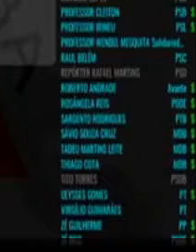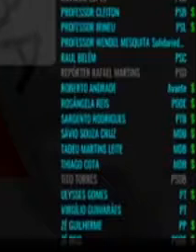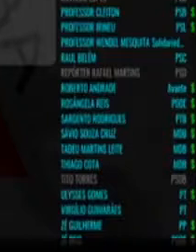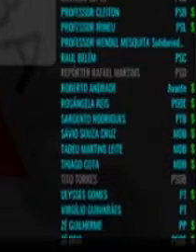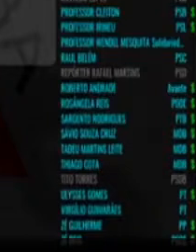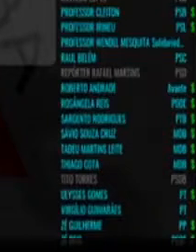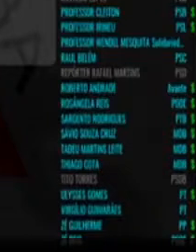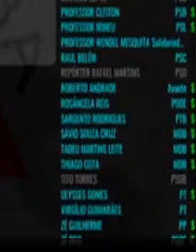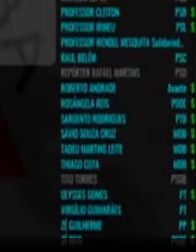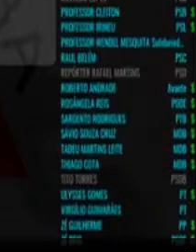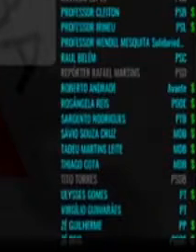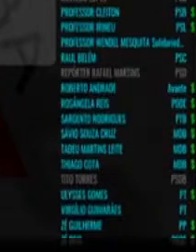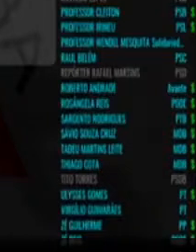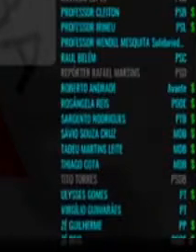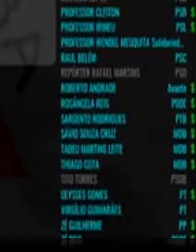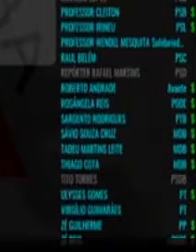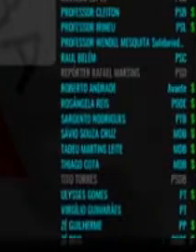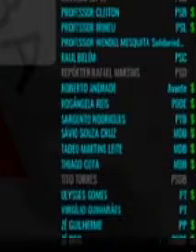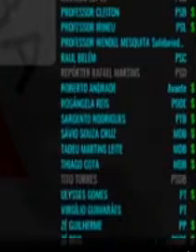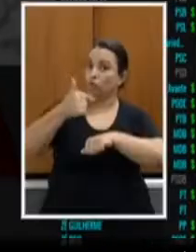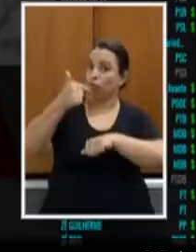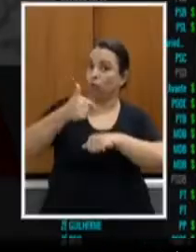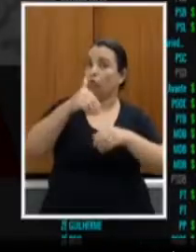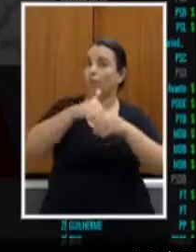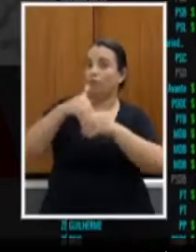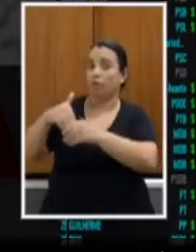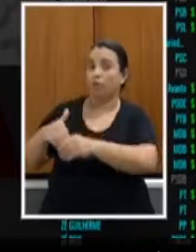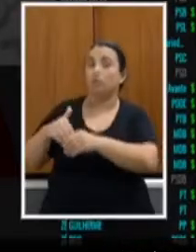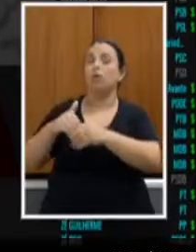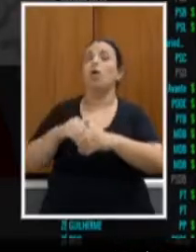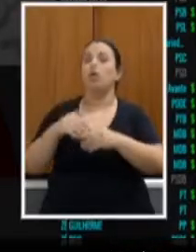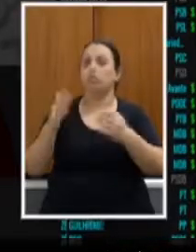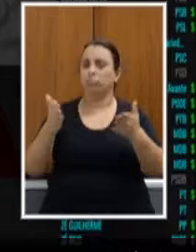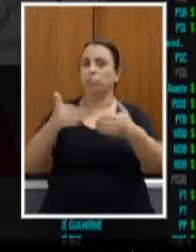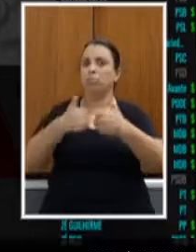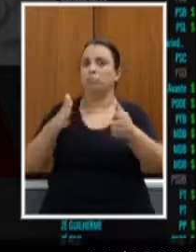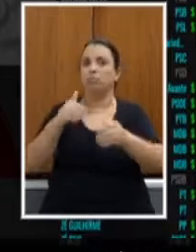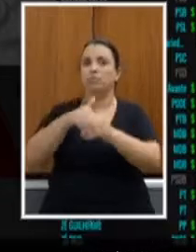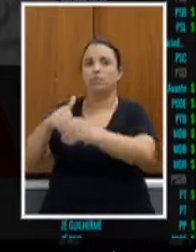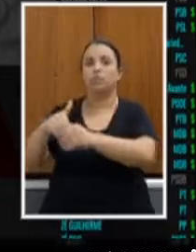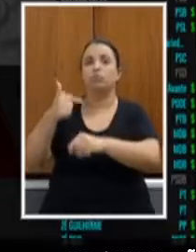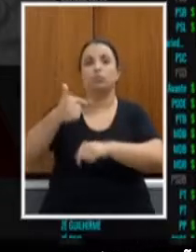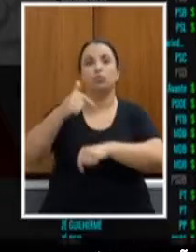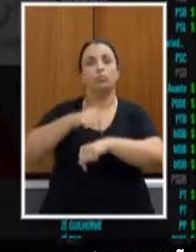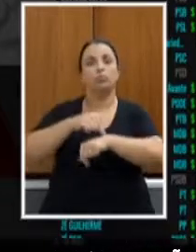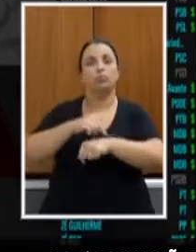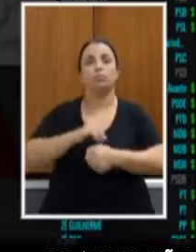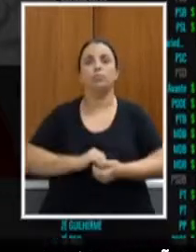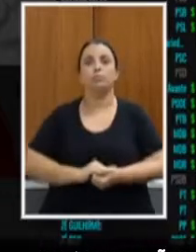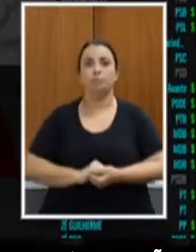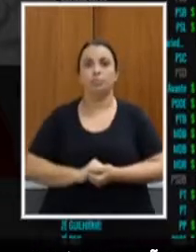A presidência vai proceder à segunda chamada de votação. Em votação.